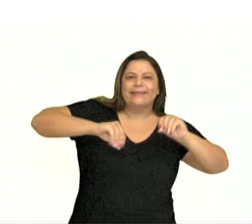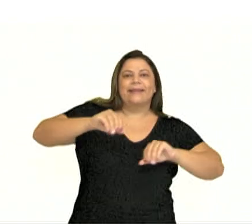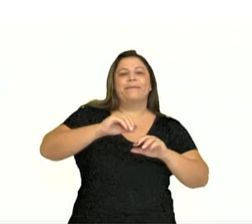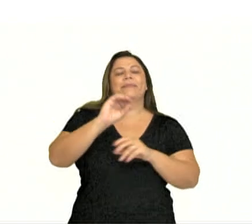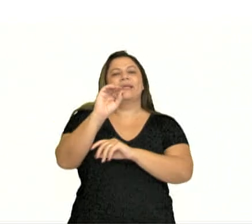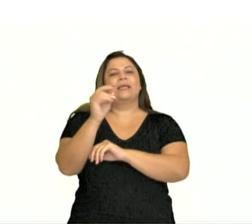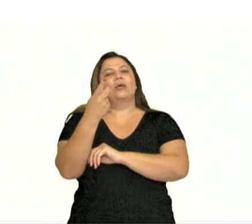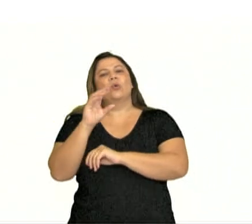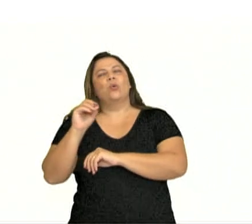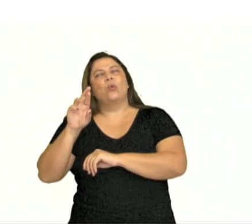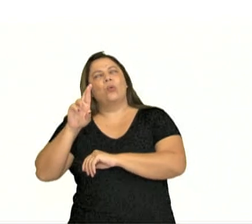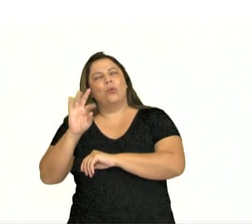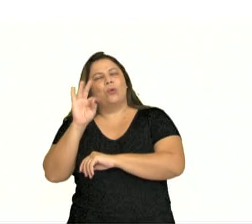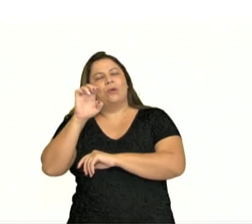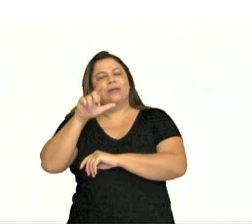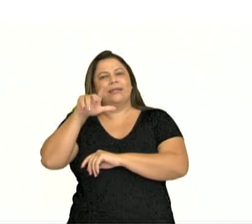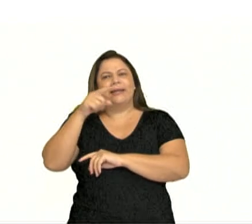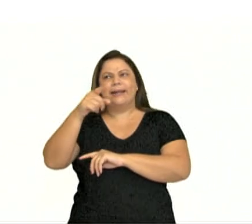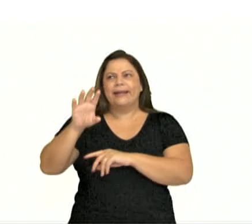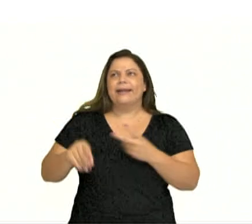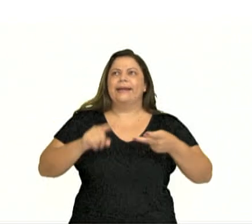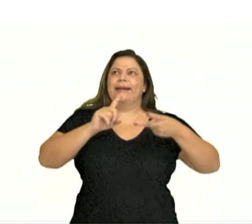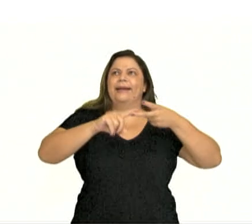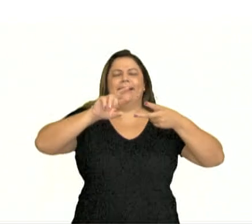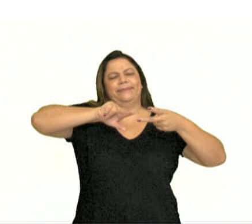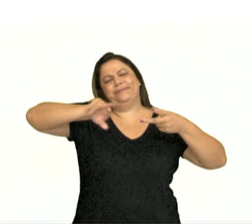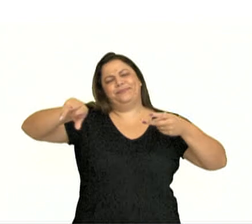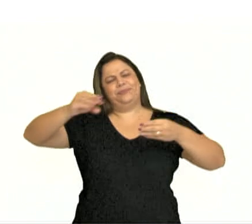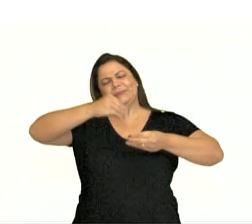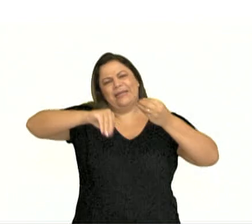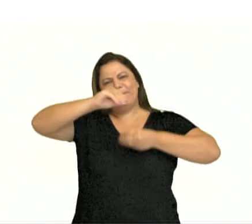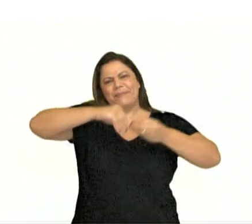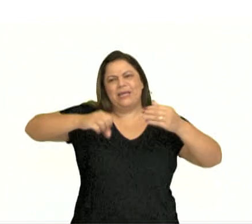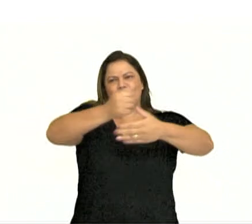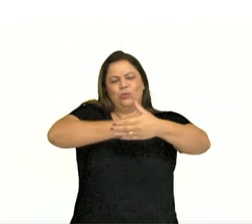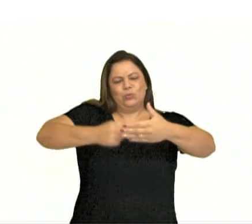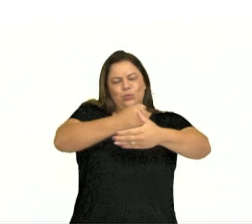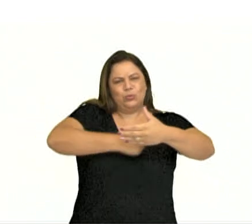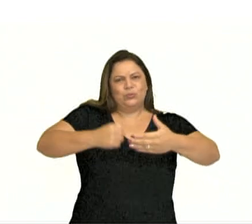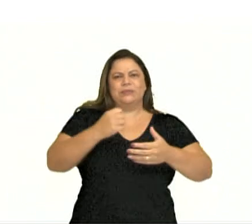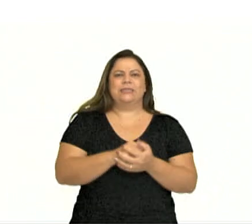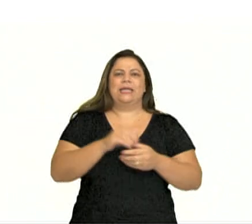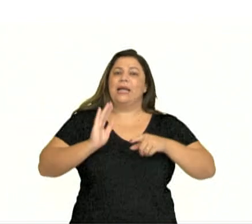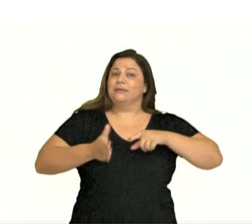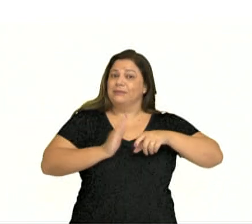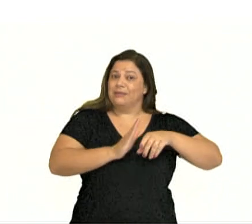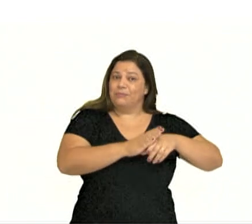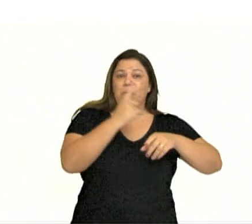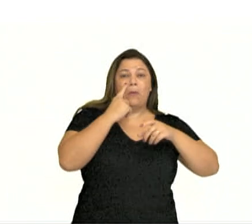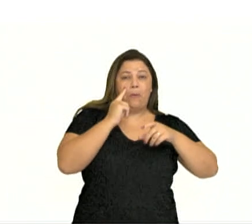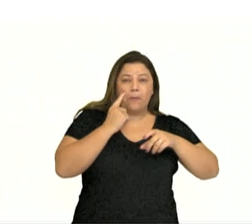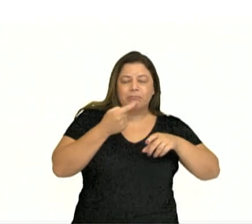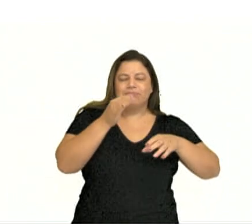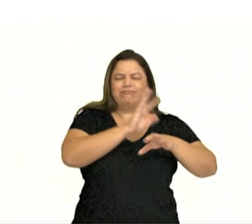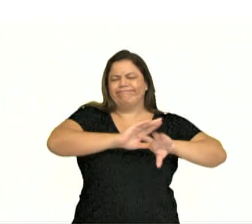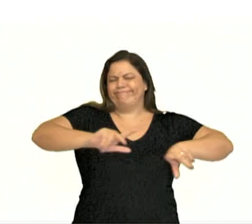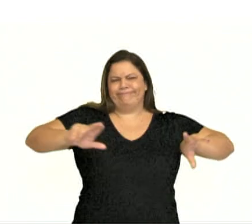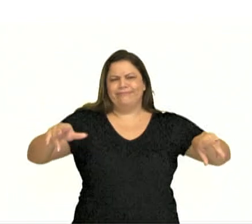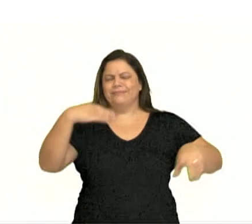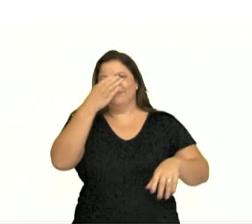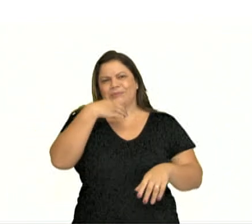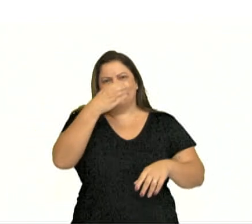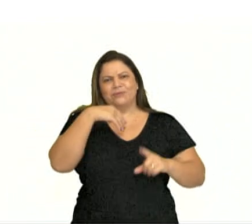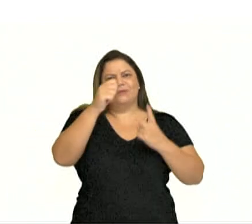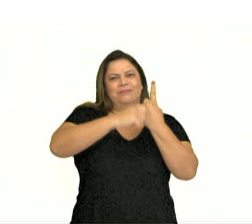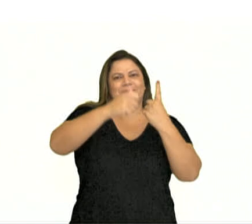hortelã, manjericão, cebolinha, salsinha, cebola. Então, são temperos, né? Algumas frutas,